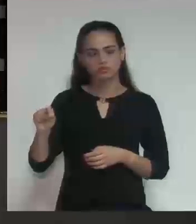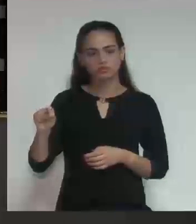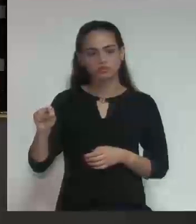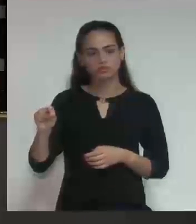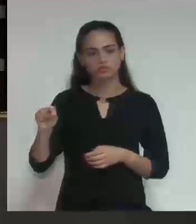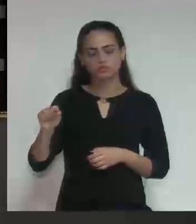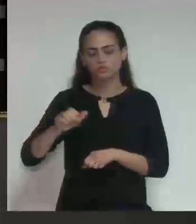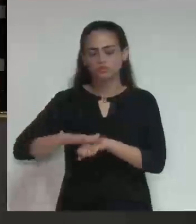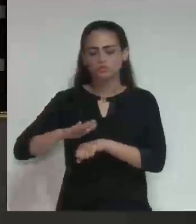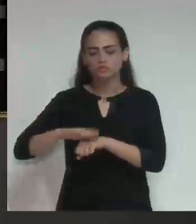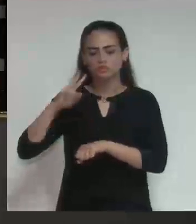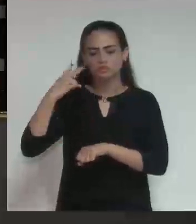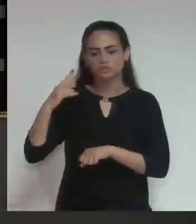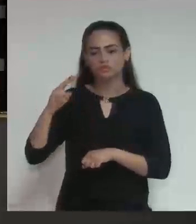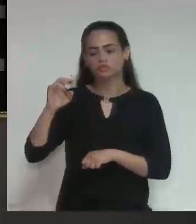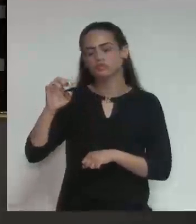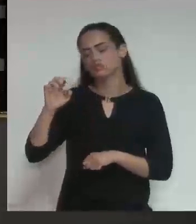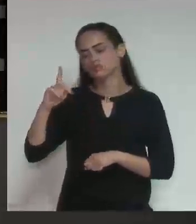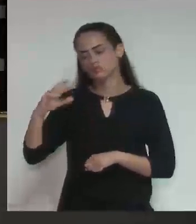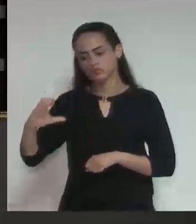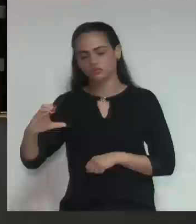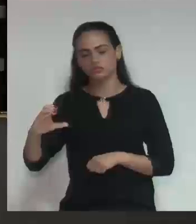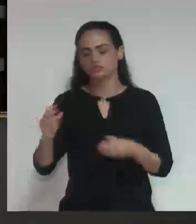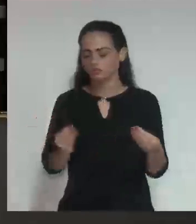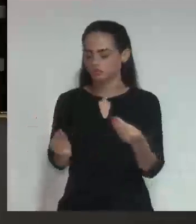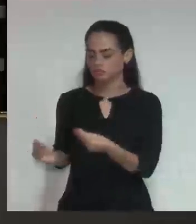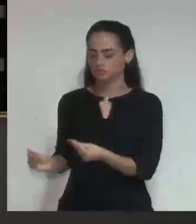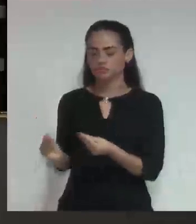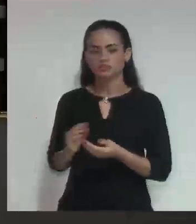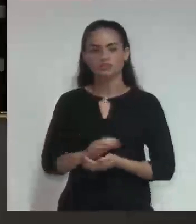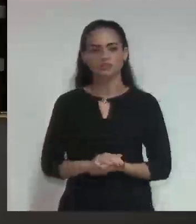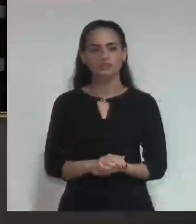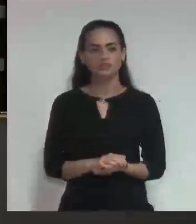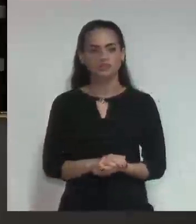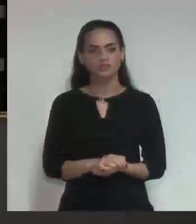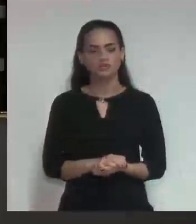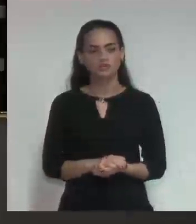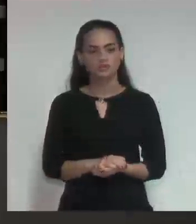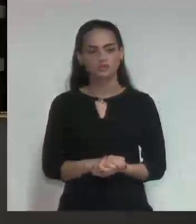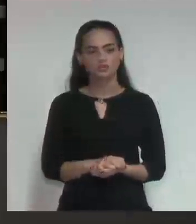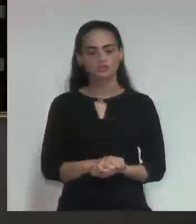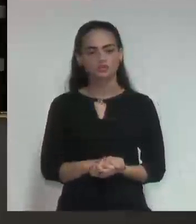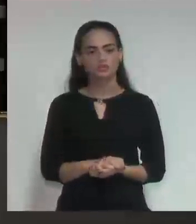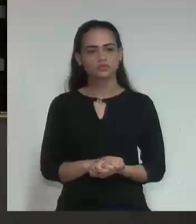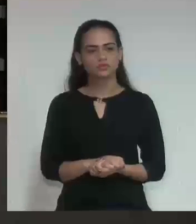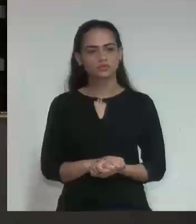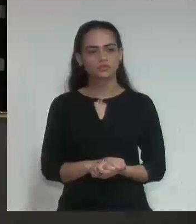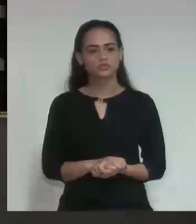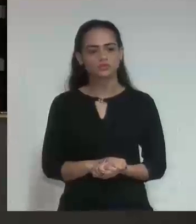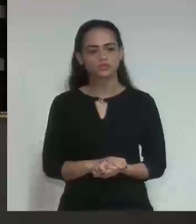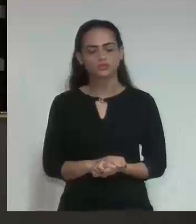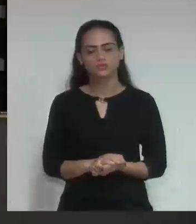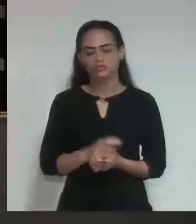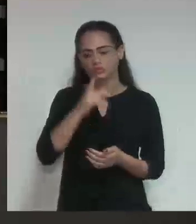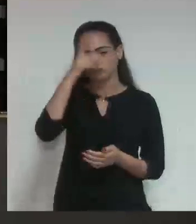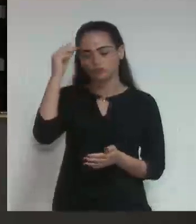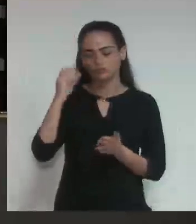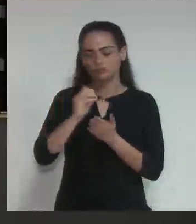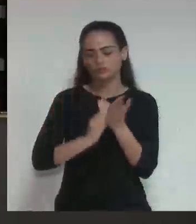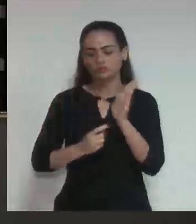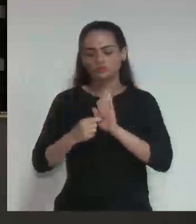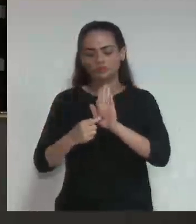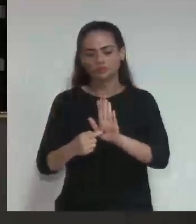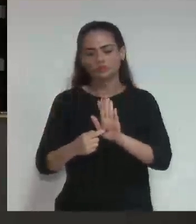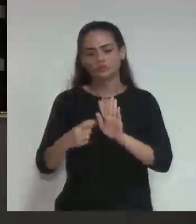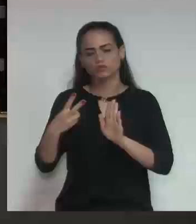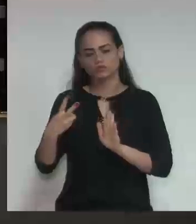89/2018, de autoria do vereador Edson PC. Encaminhe-se. É, sem coisa, né? Ofício do Gabinete do Prefeito número